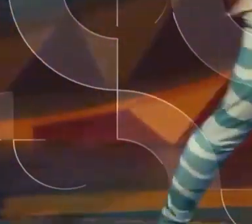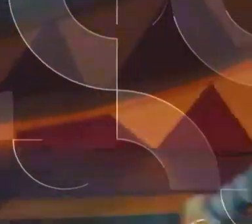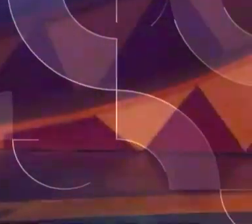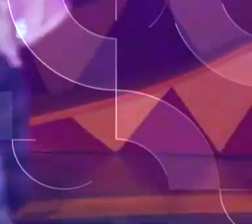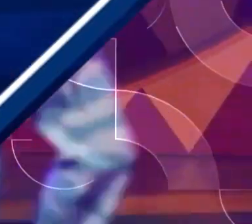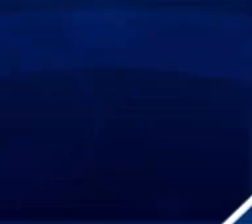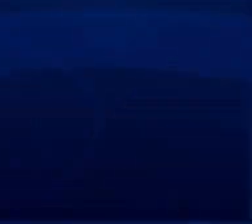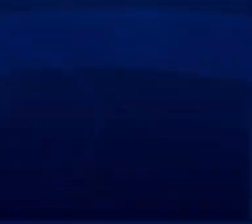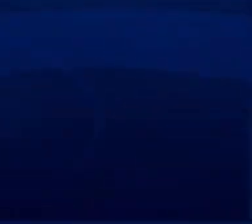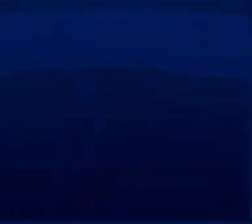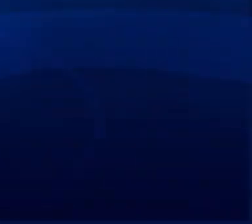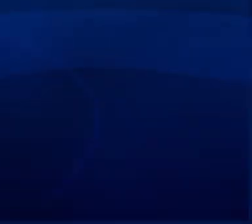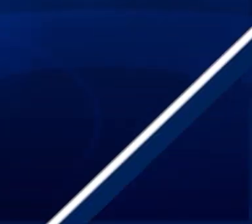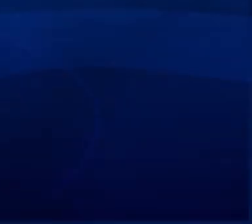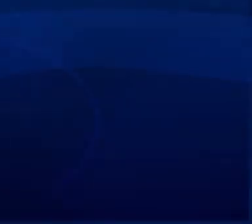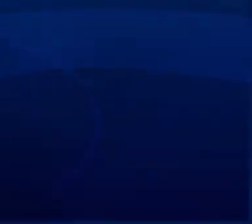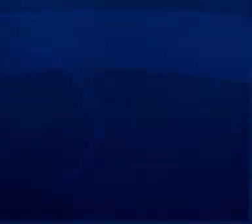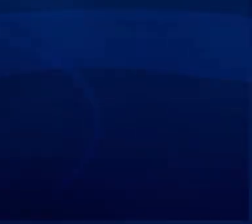já.